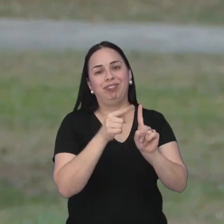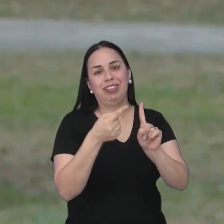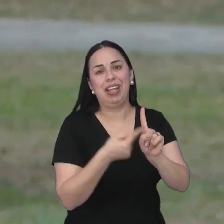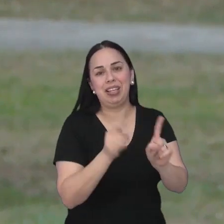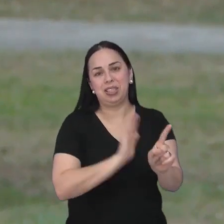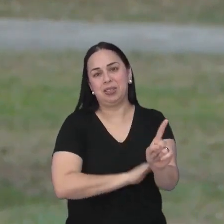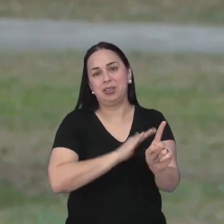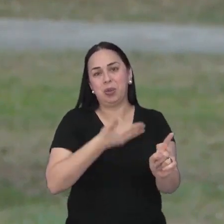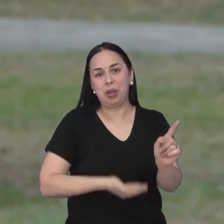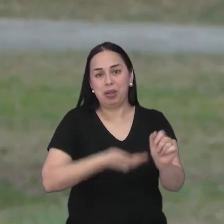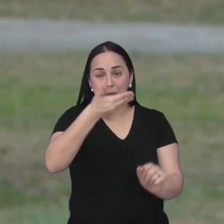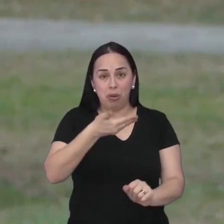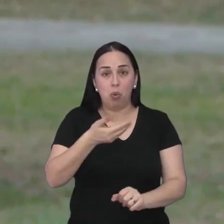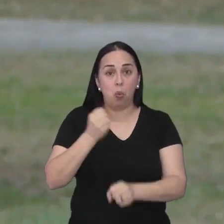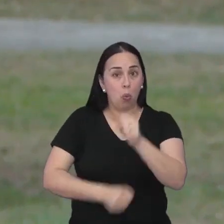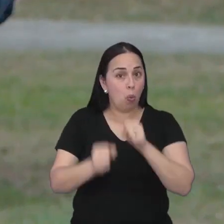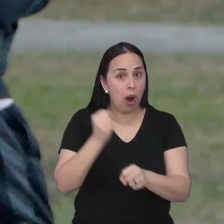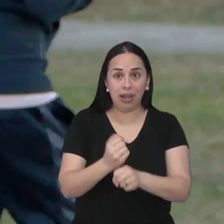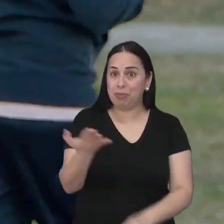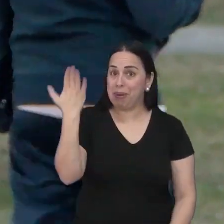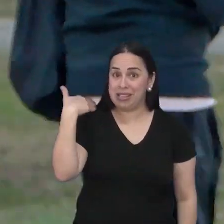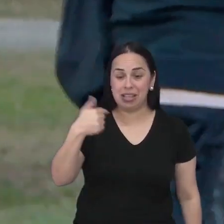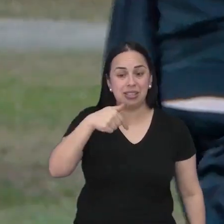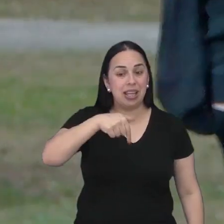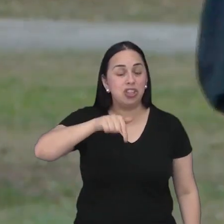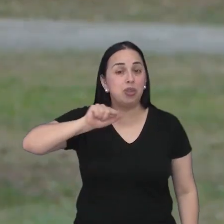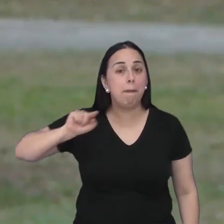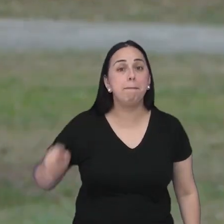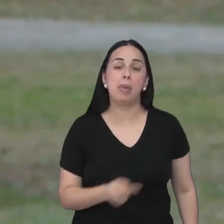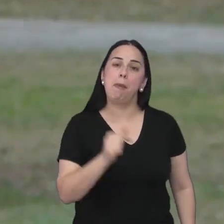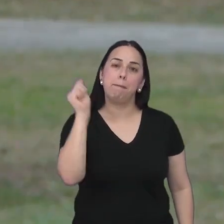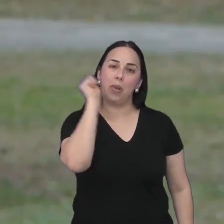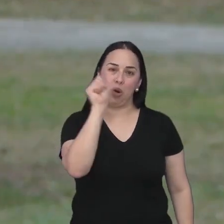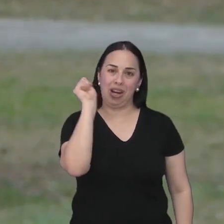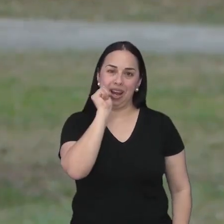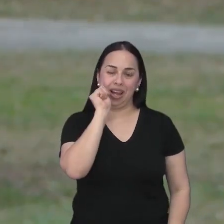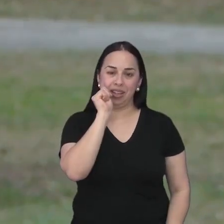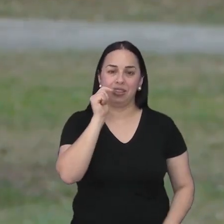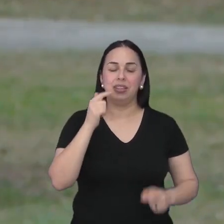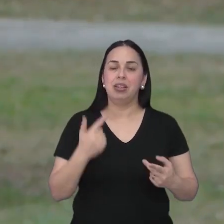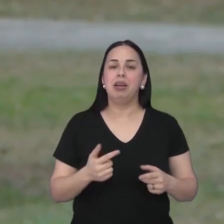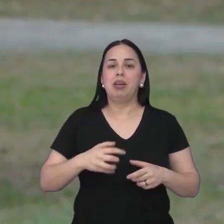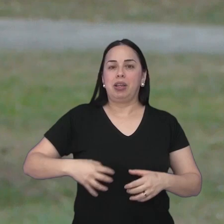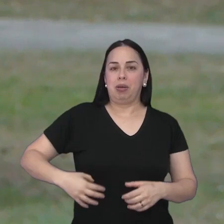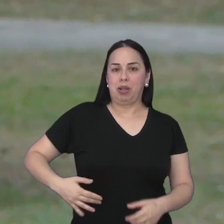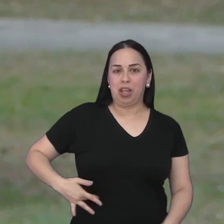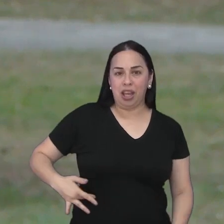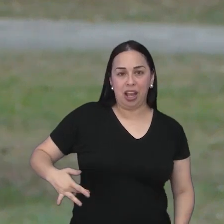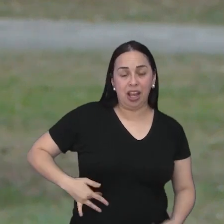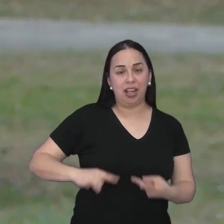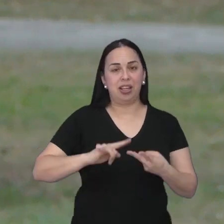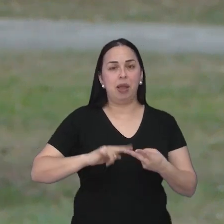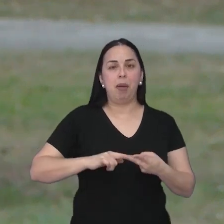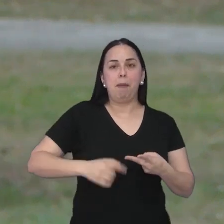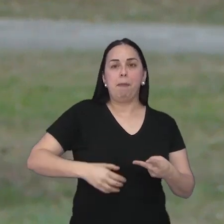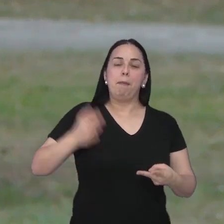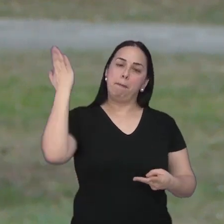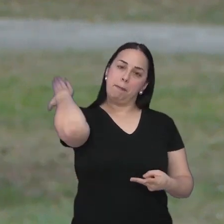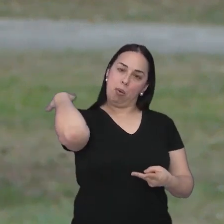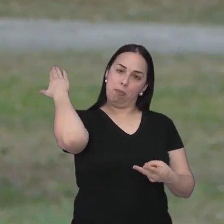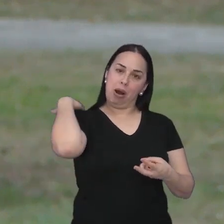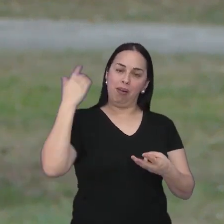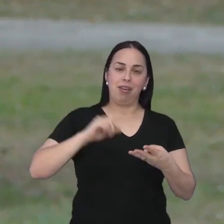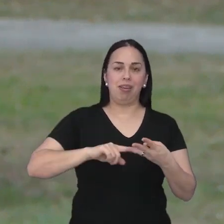Entre as causas está a pré-eclâmpsia. Só no ano passado foram mais de 7 mil notificações. Além de afetar órgãos